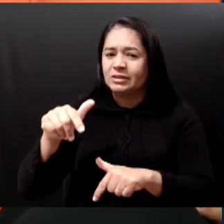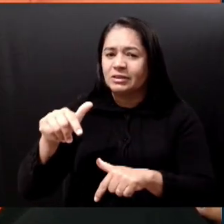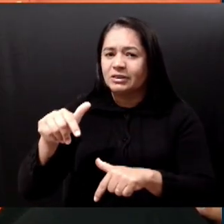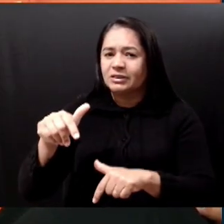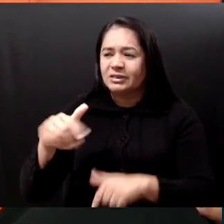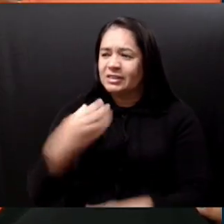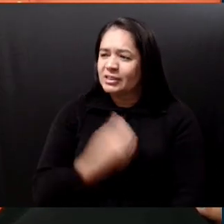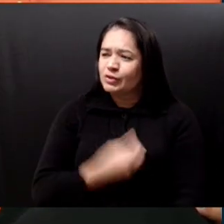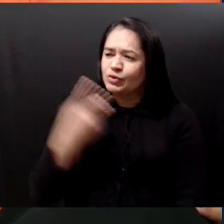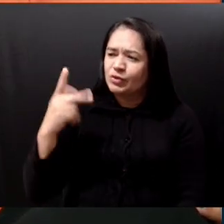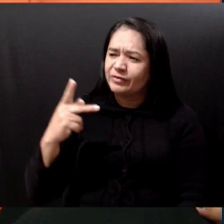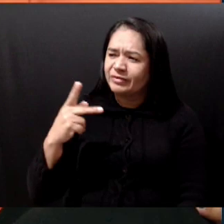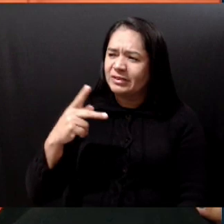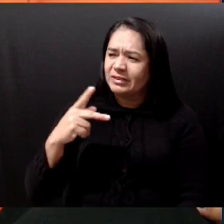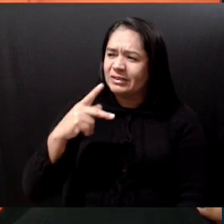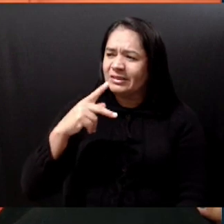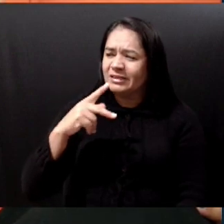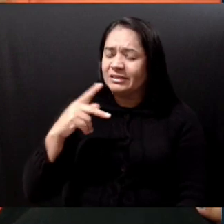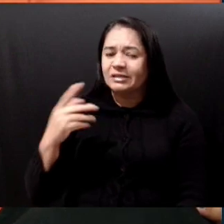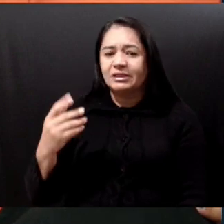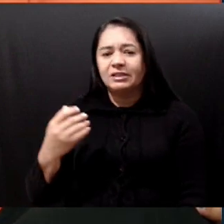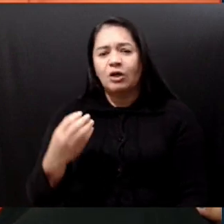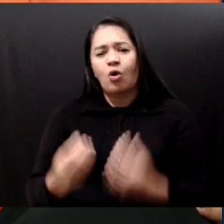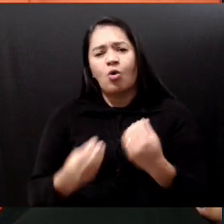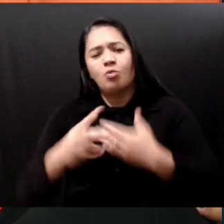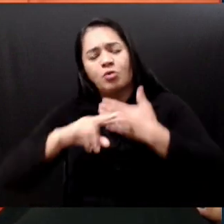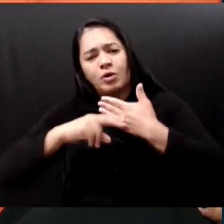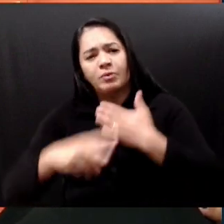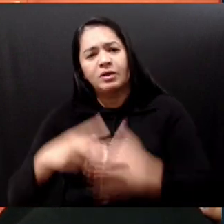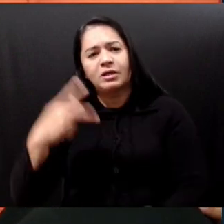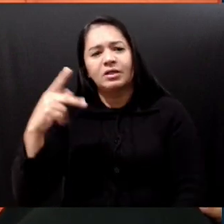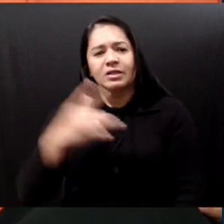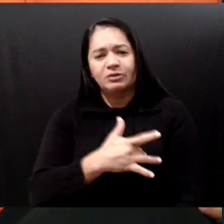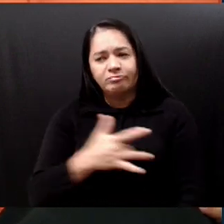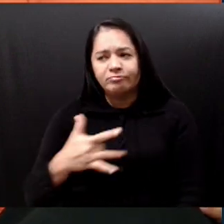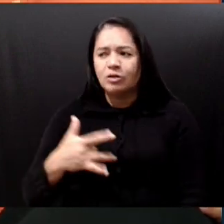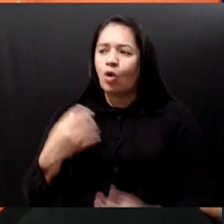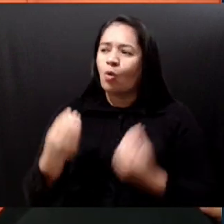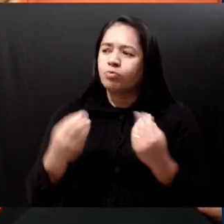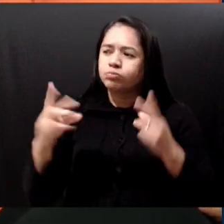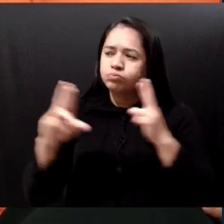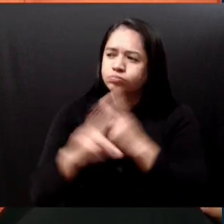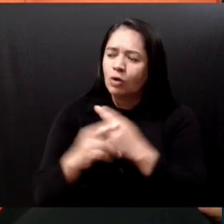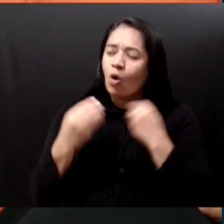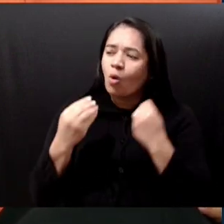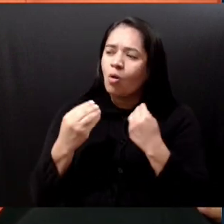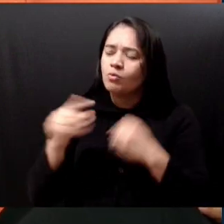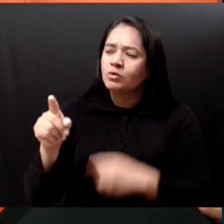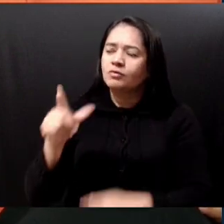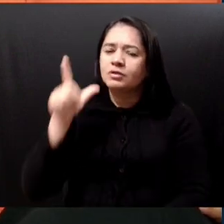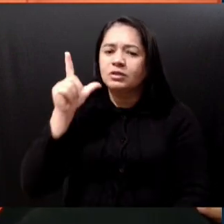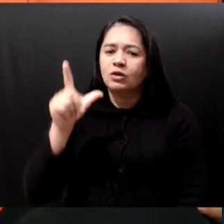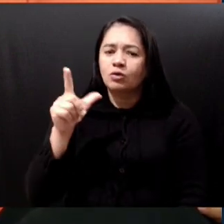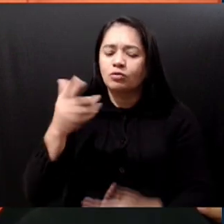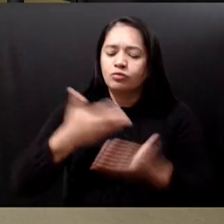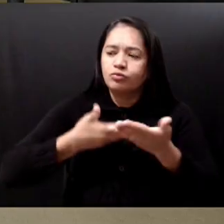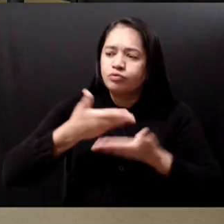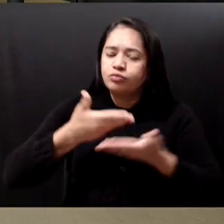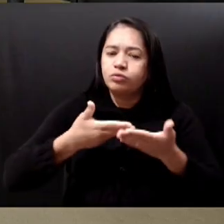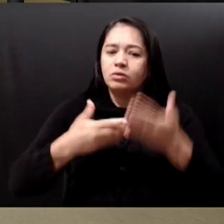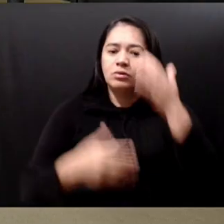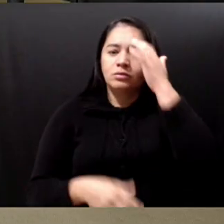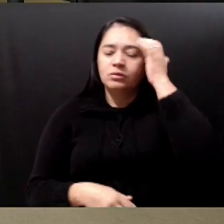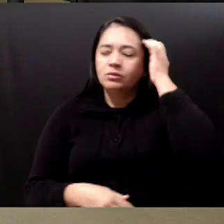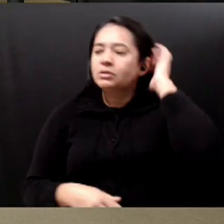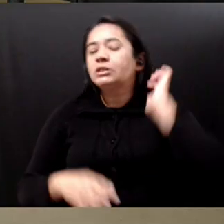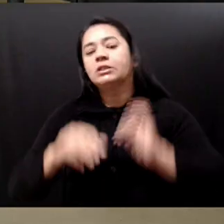se sim, isso impactou a sua saúde, o seu relacionamento? E como que você lidou com isso e transformou isso